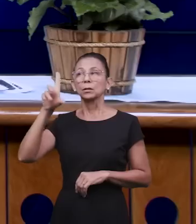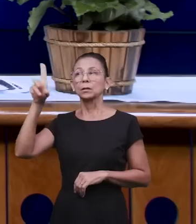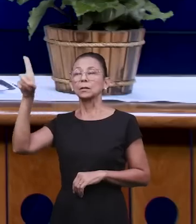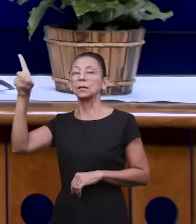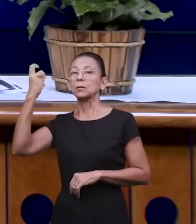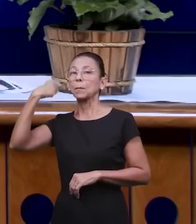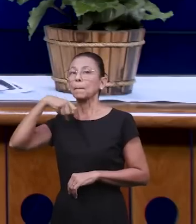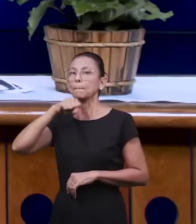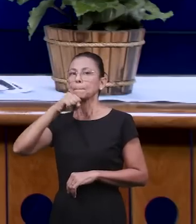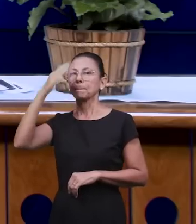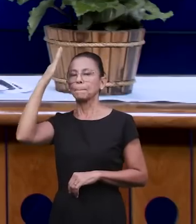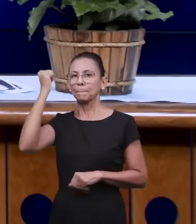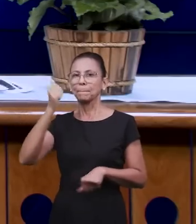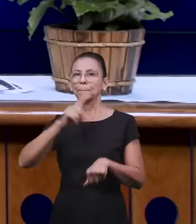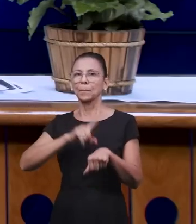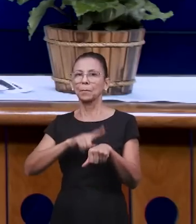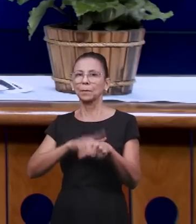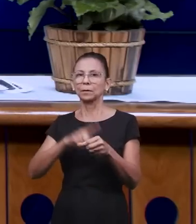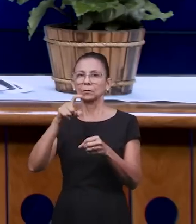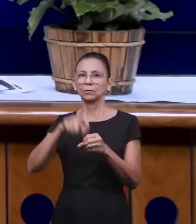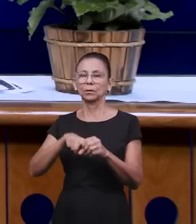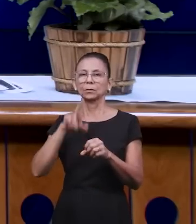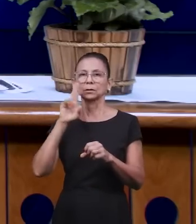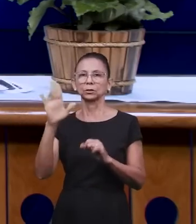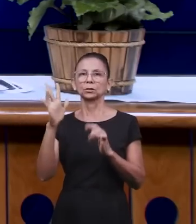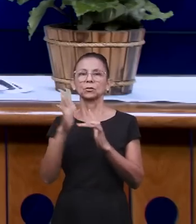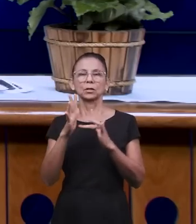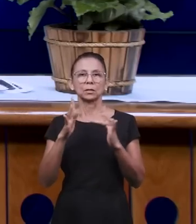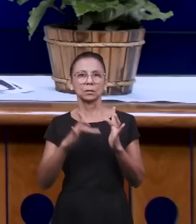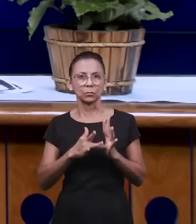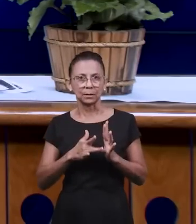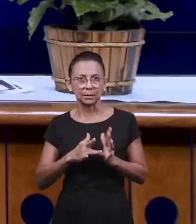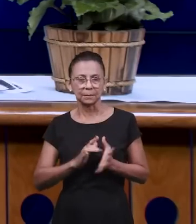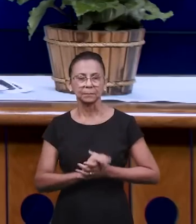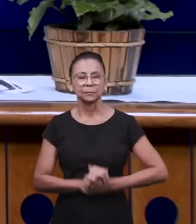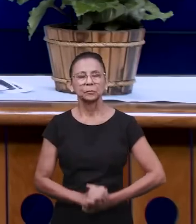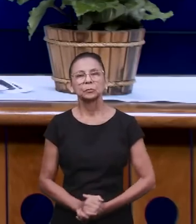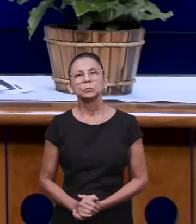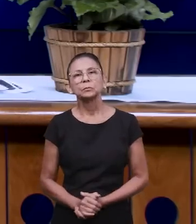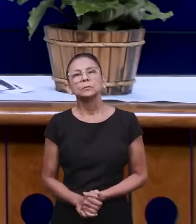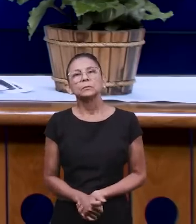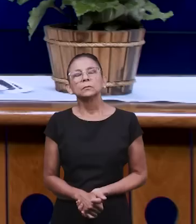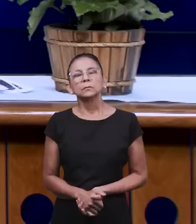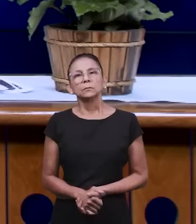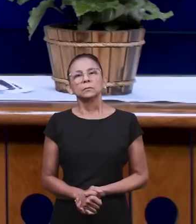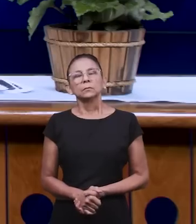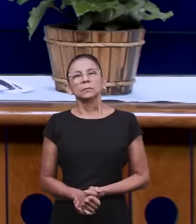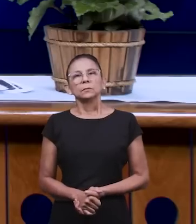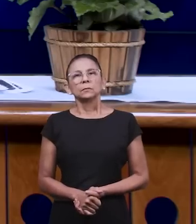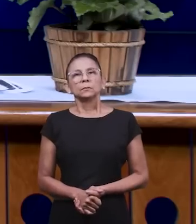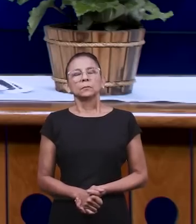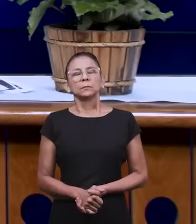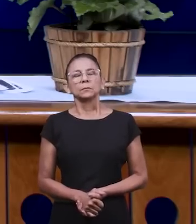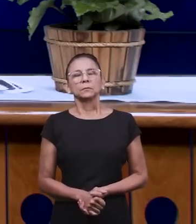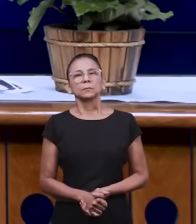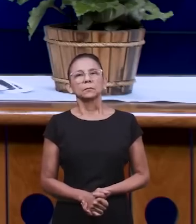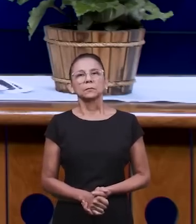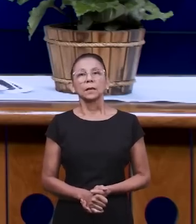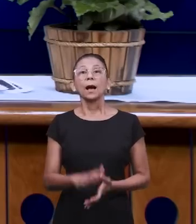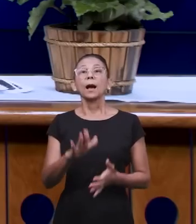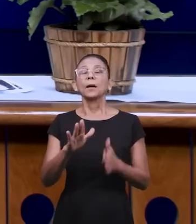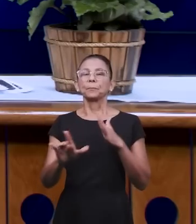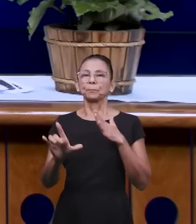mas são fatos históricos e proféticos, estejamos todos nós em paz com o Senhor. Então, Israel é o relógio